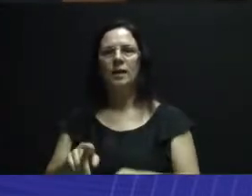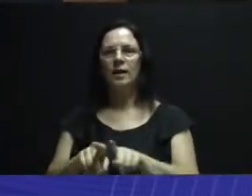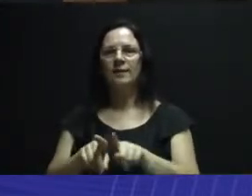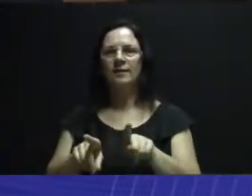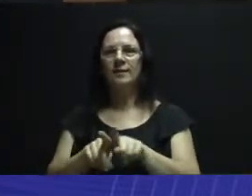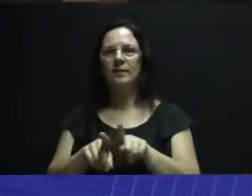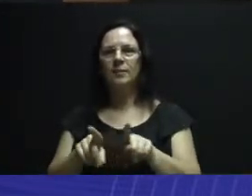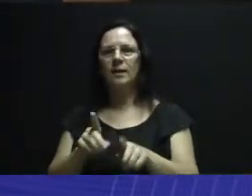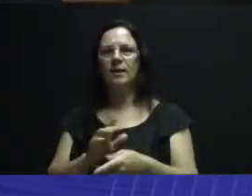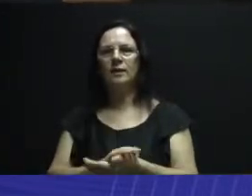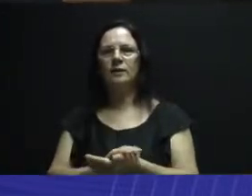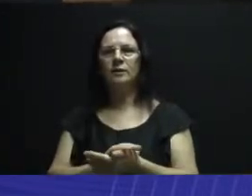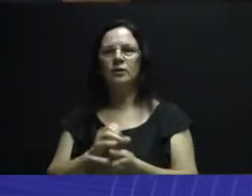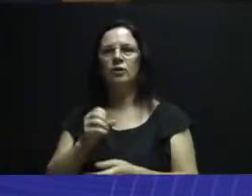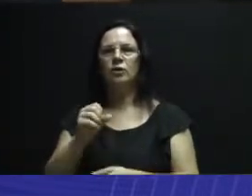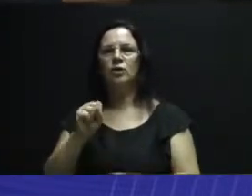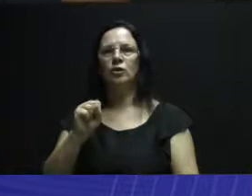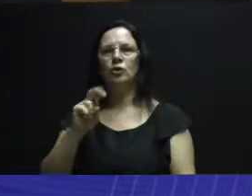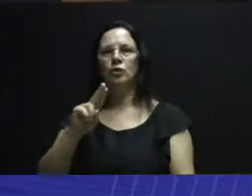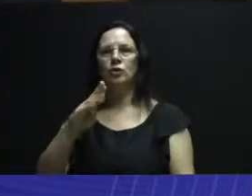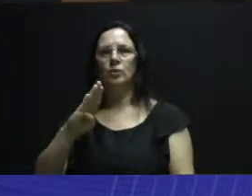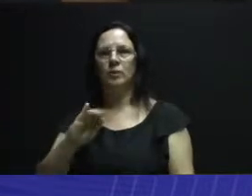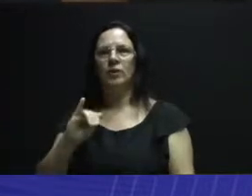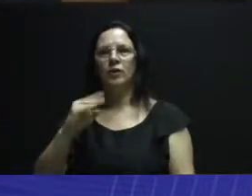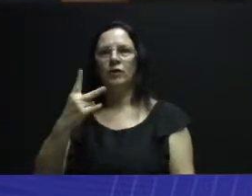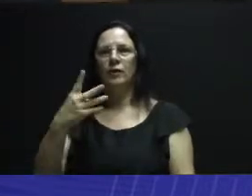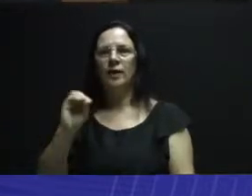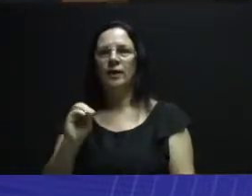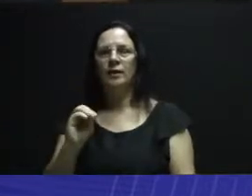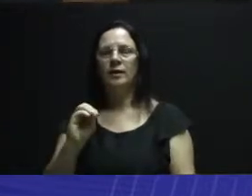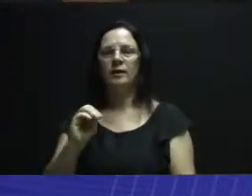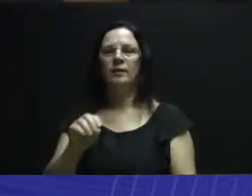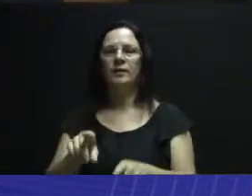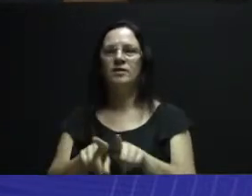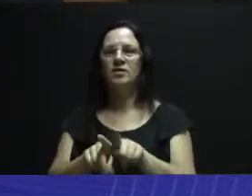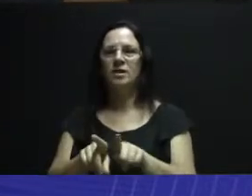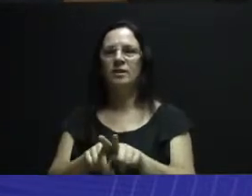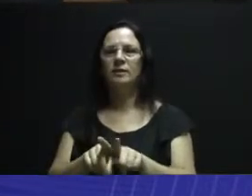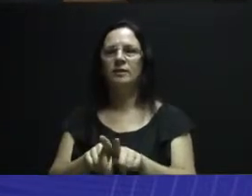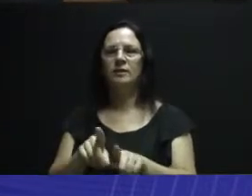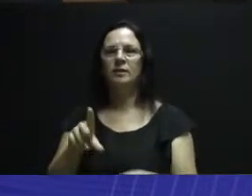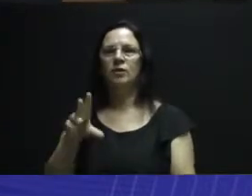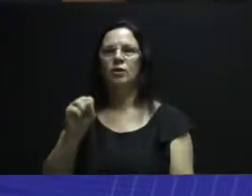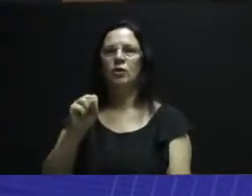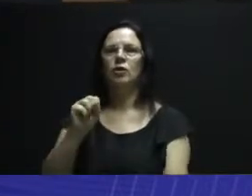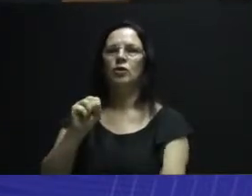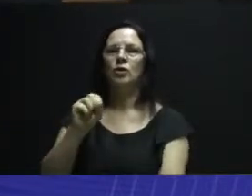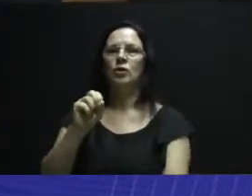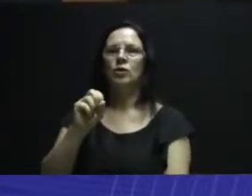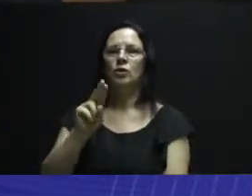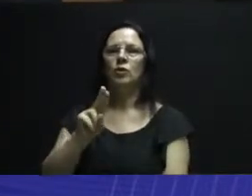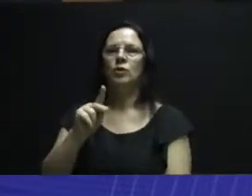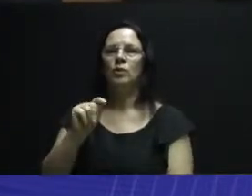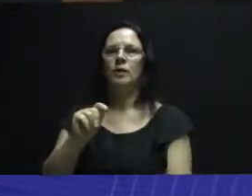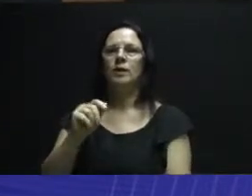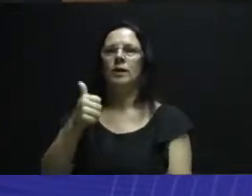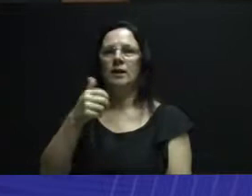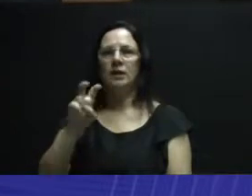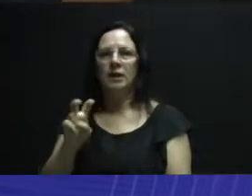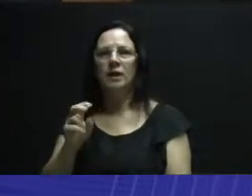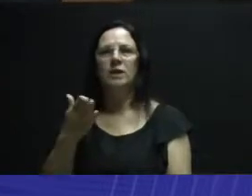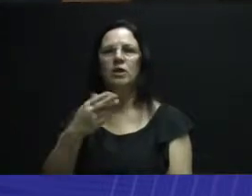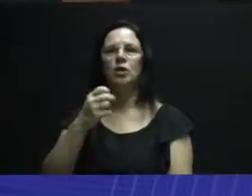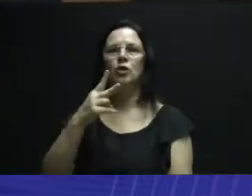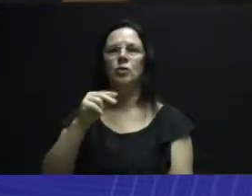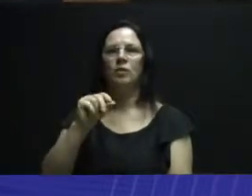sub-16 e sub-20, 8 campeonatos sul-americanos sub-15 e sub-20, 2 campeonatos